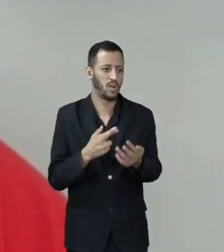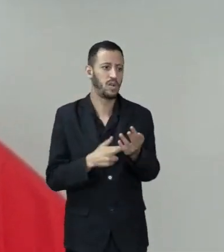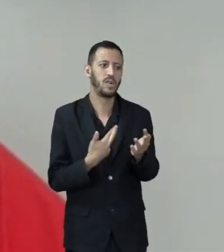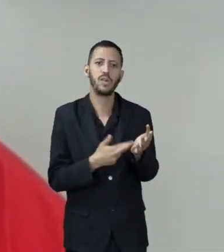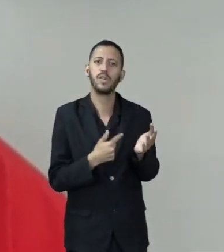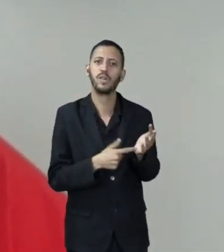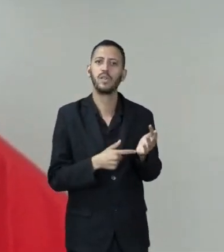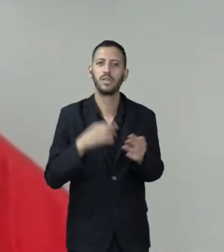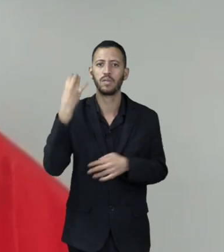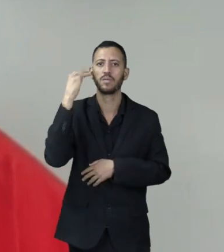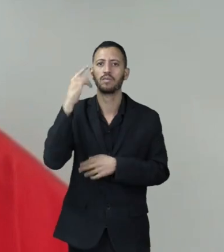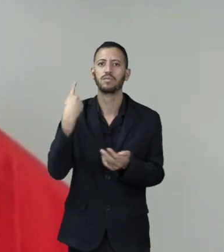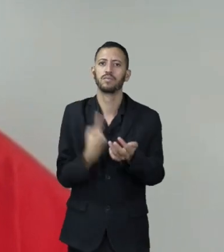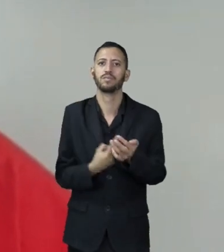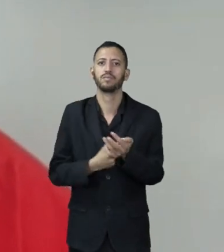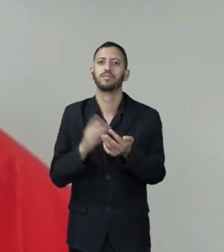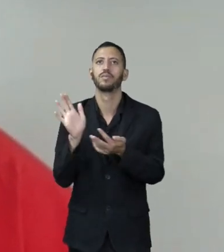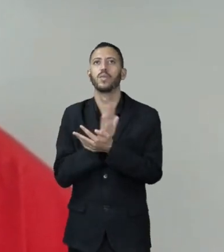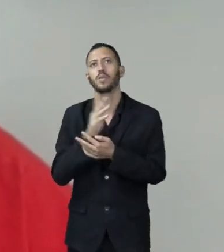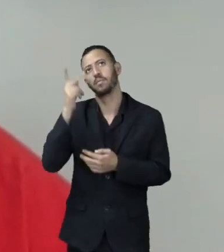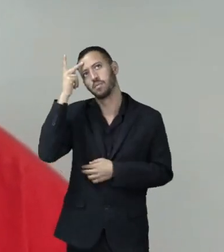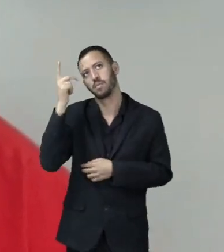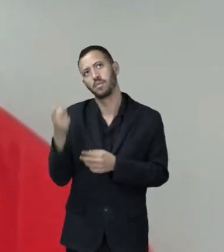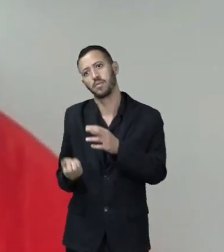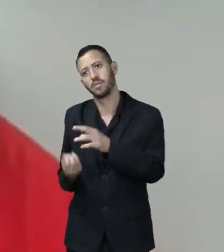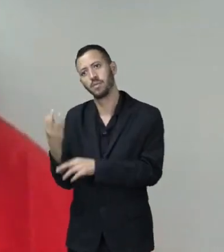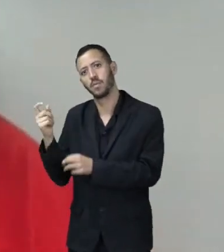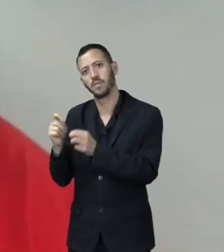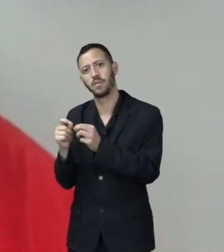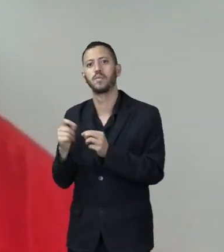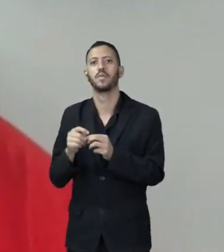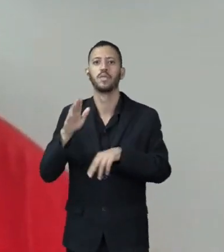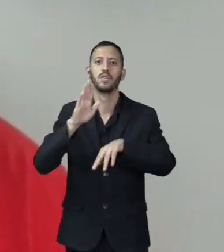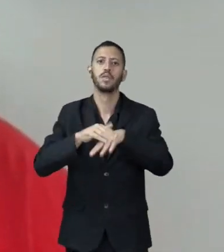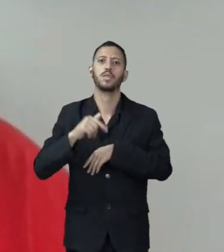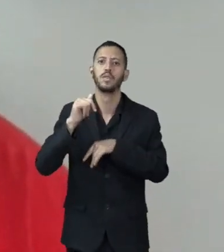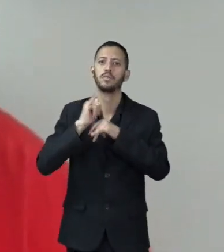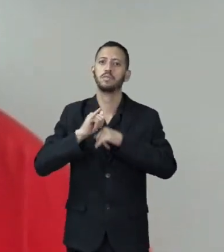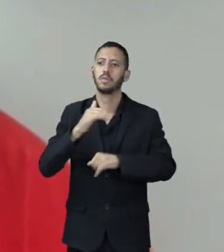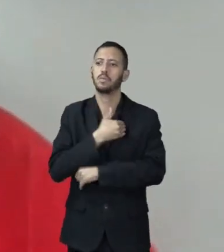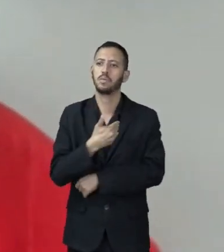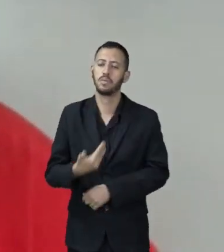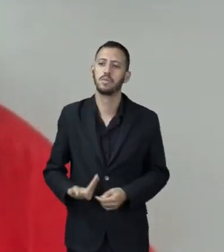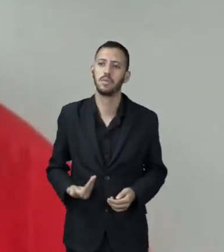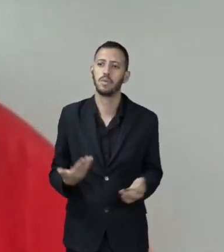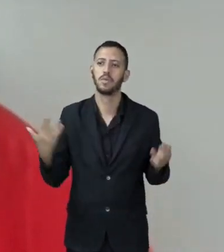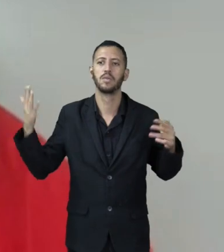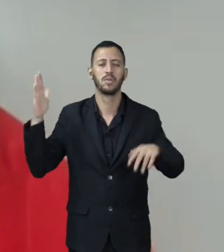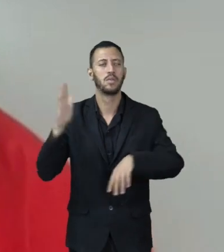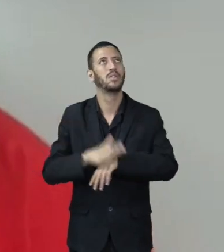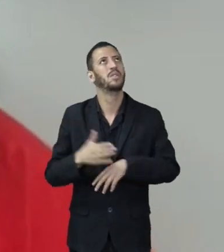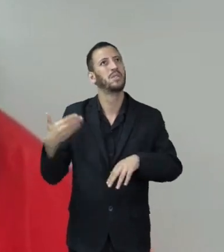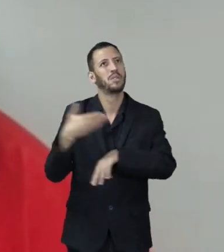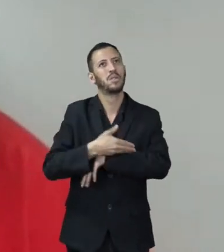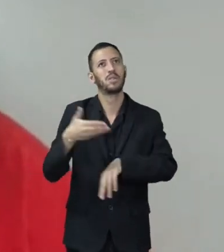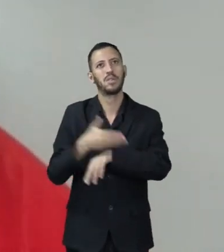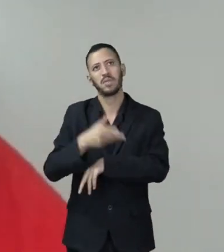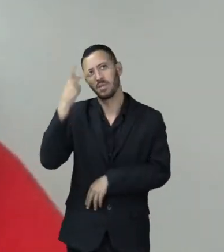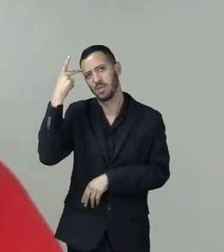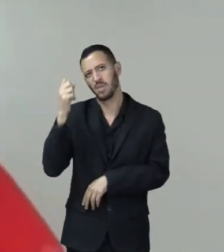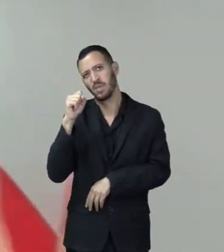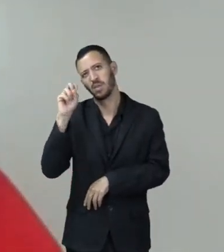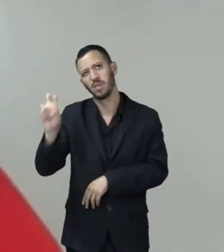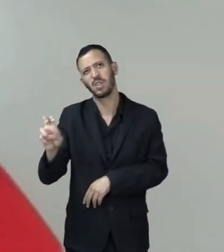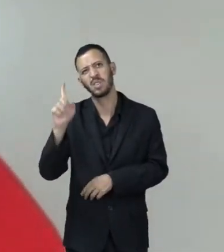científica convidou alguns autores, né, e a gente abriu uma chamada pública. E recebemos mais de 85 artigos em